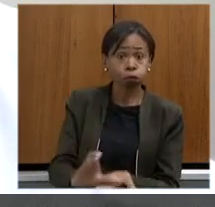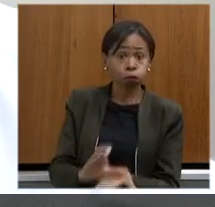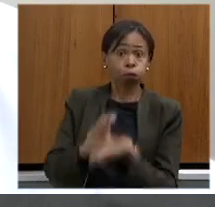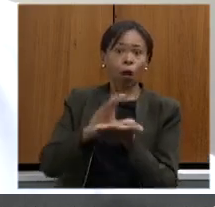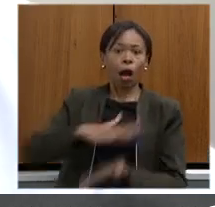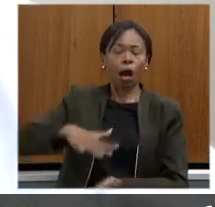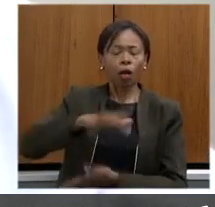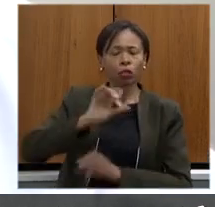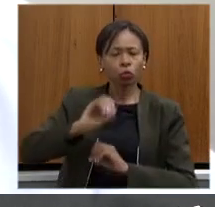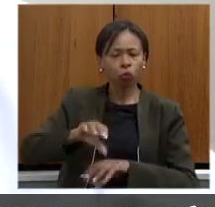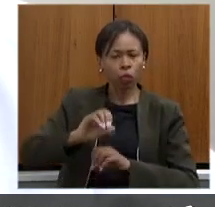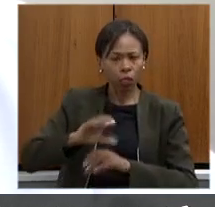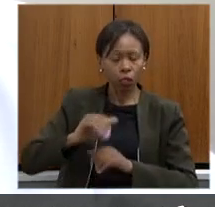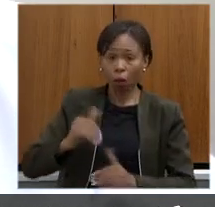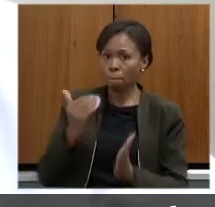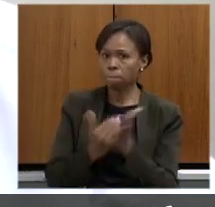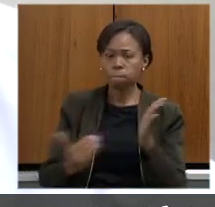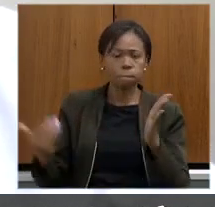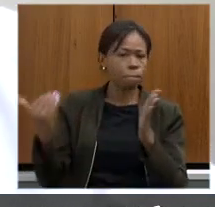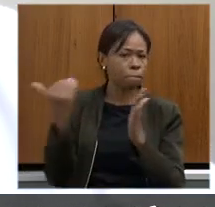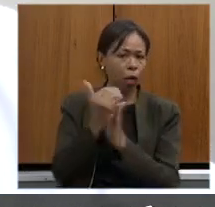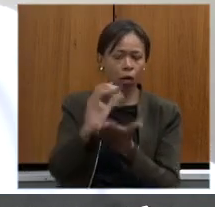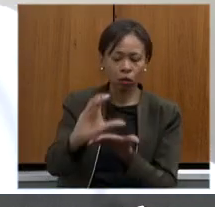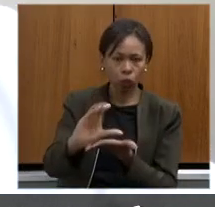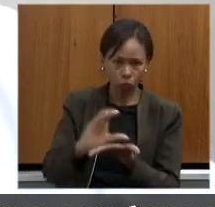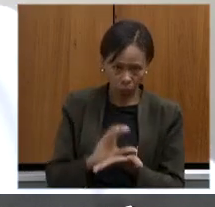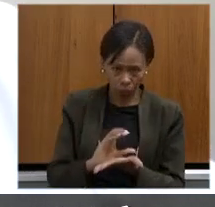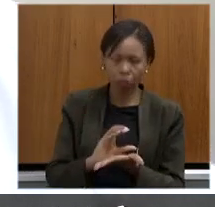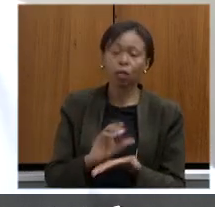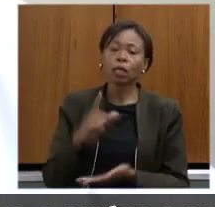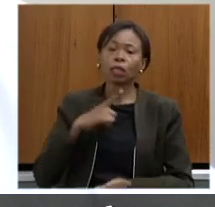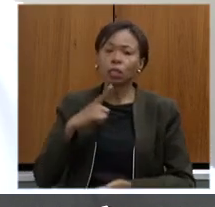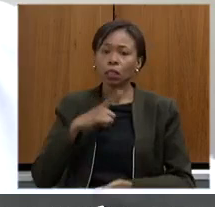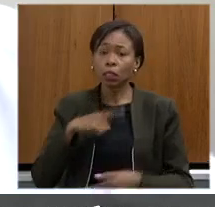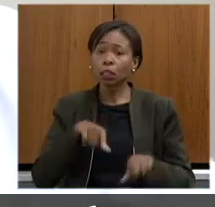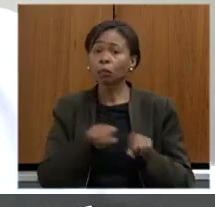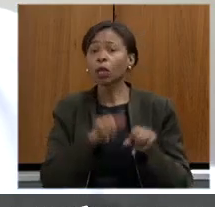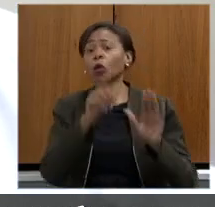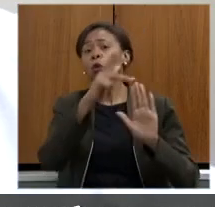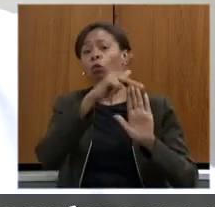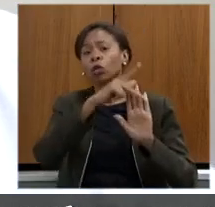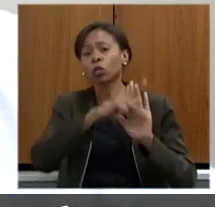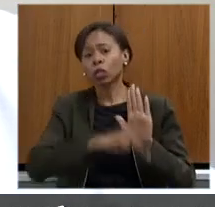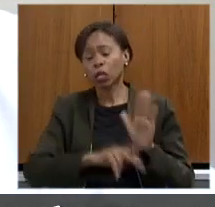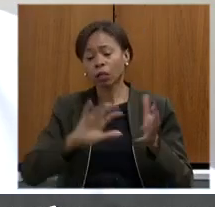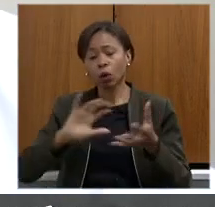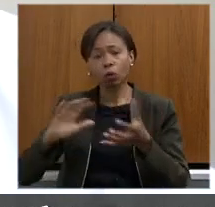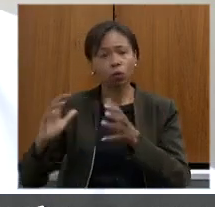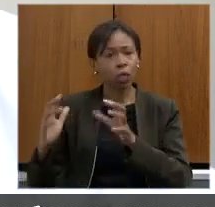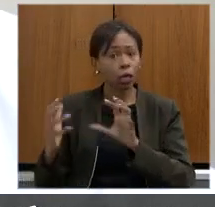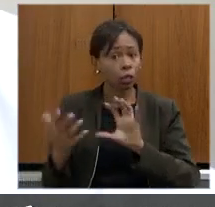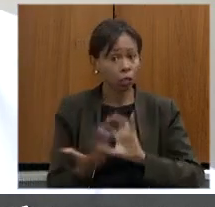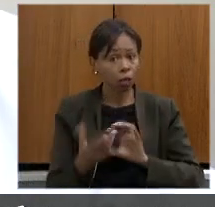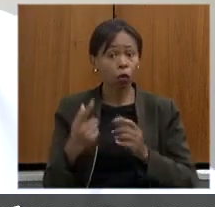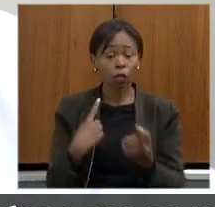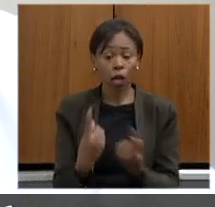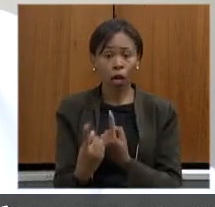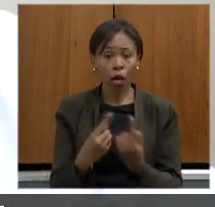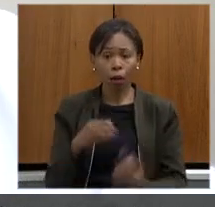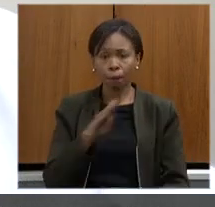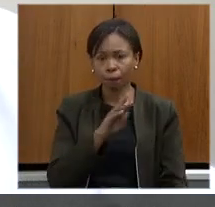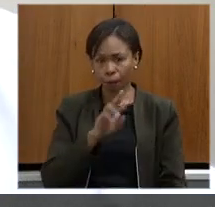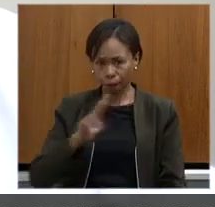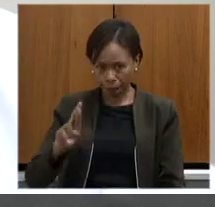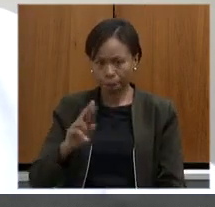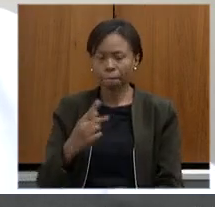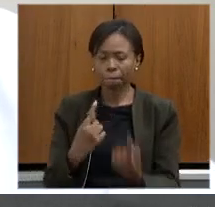investimento da história do estado na educação tá com o Projeto de Recuperação das nossas rodovias